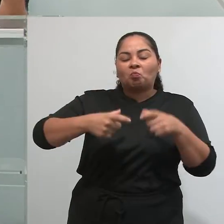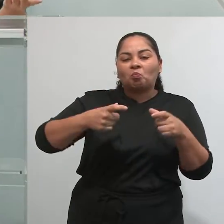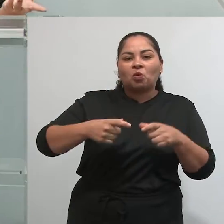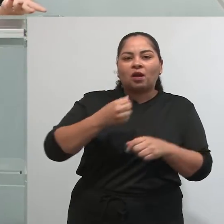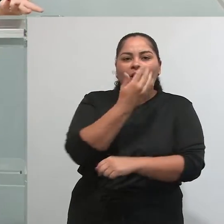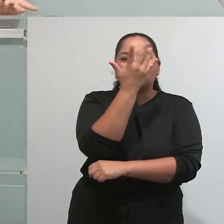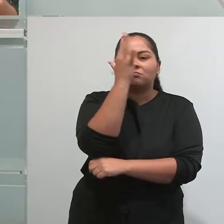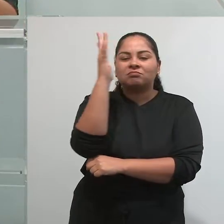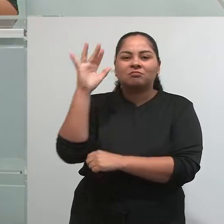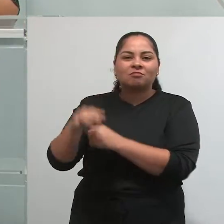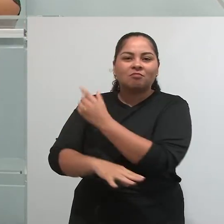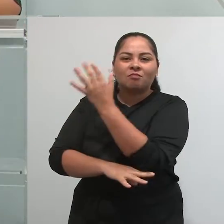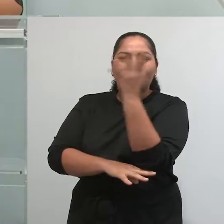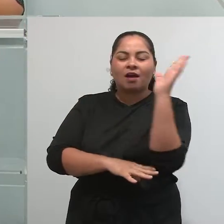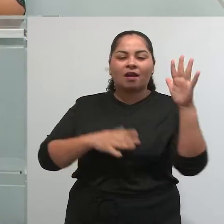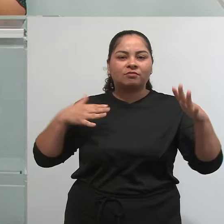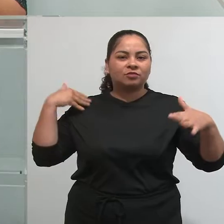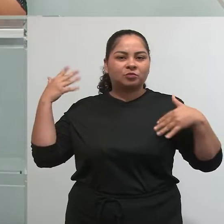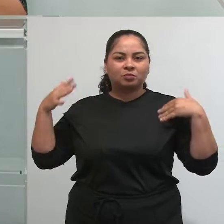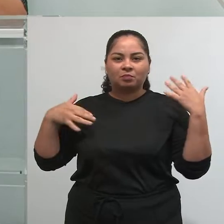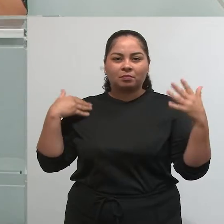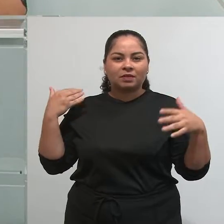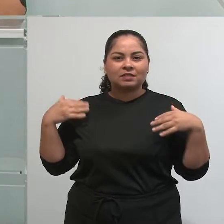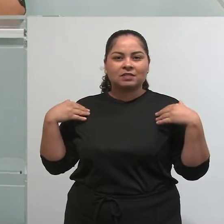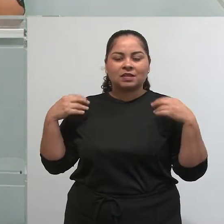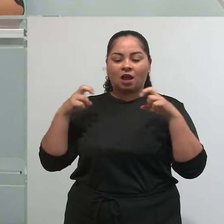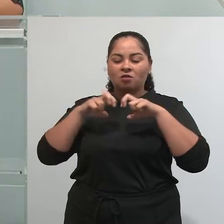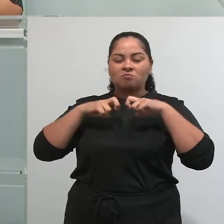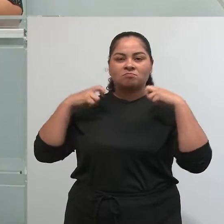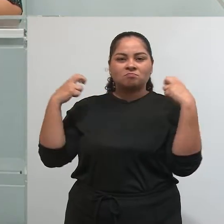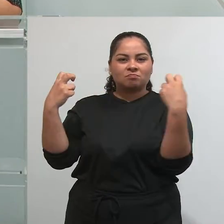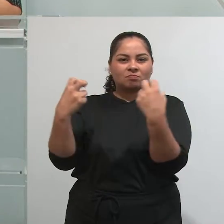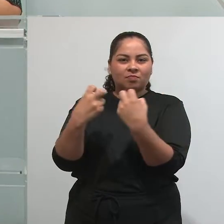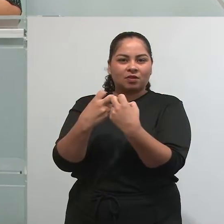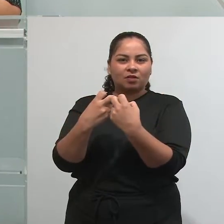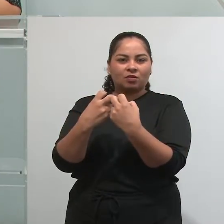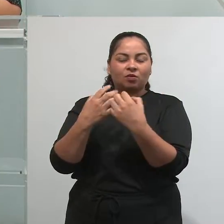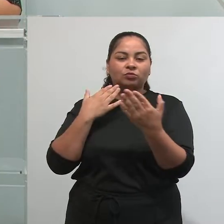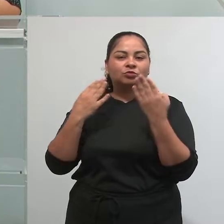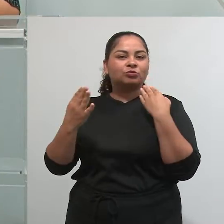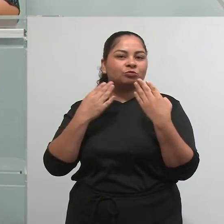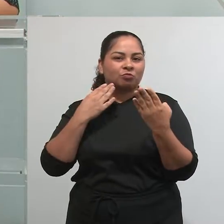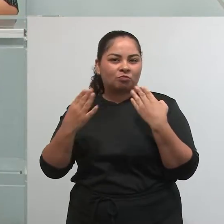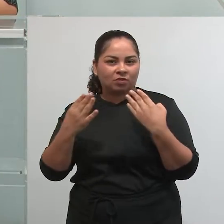ser uma roda de conversa, você pode fazer uma